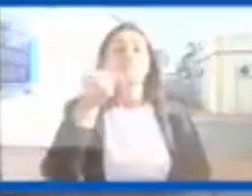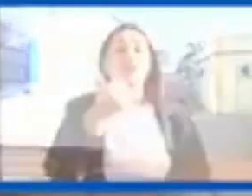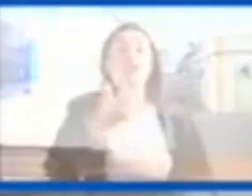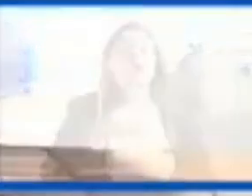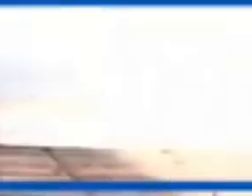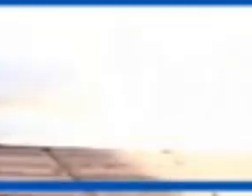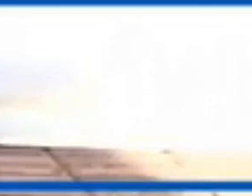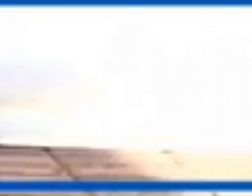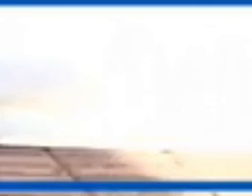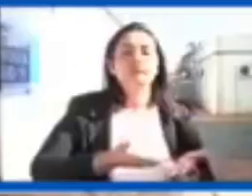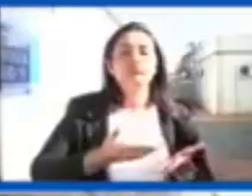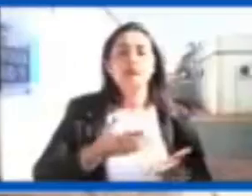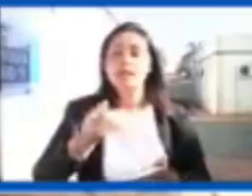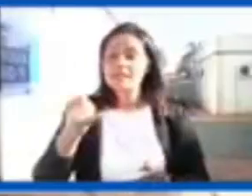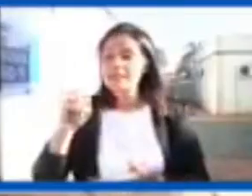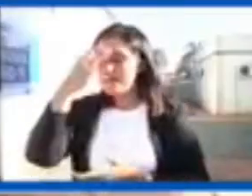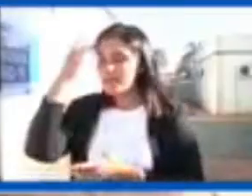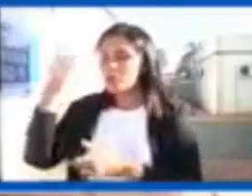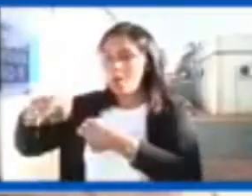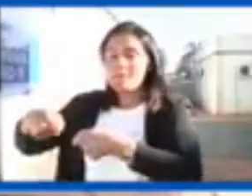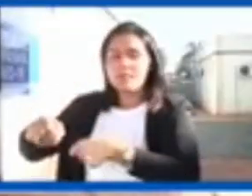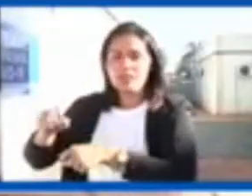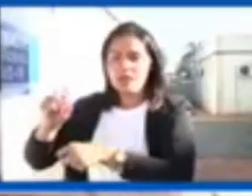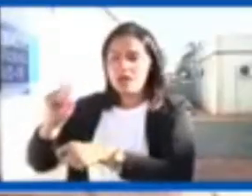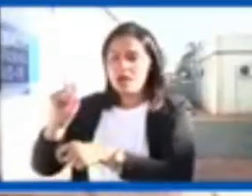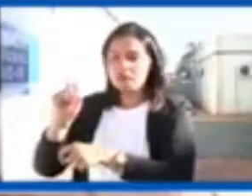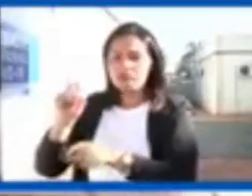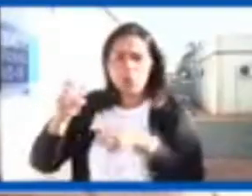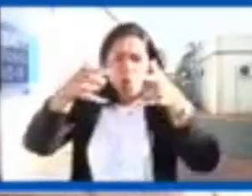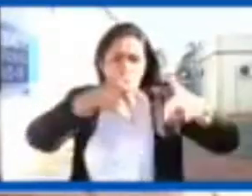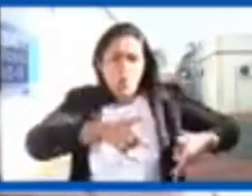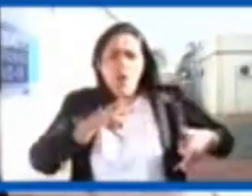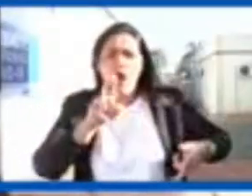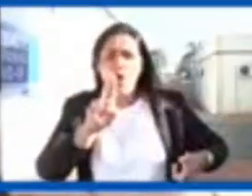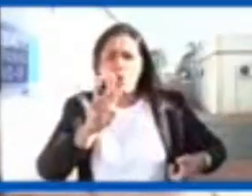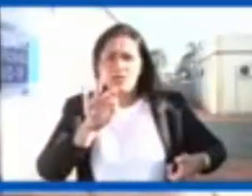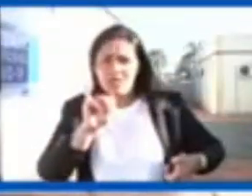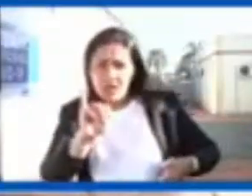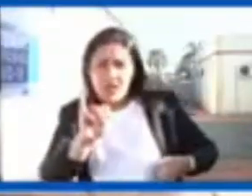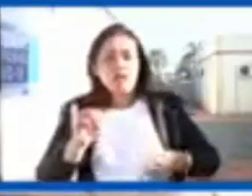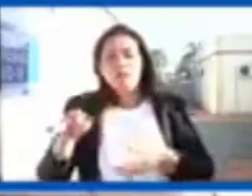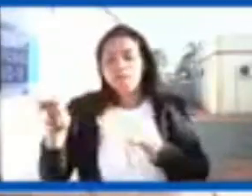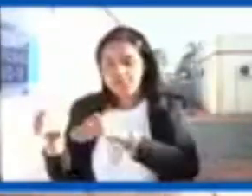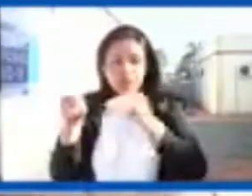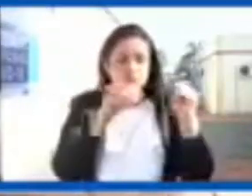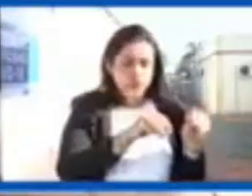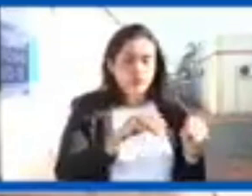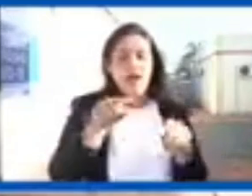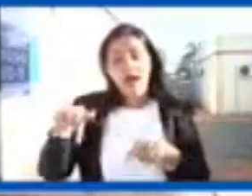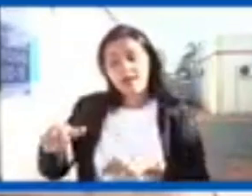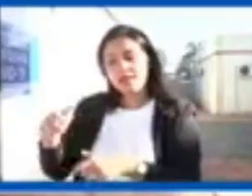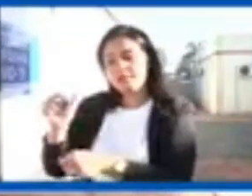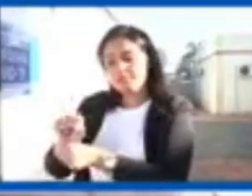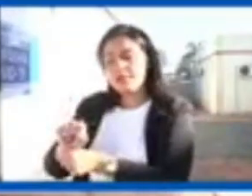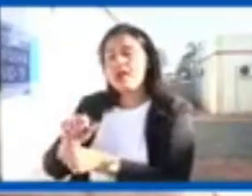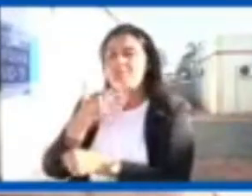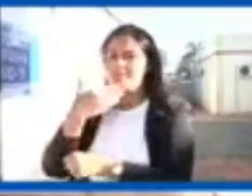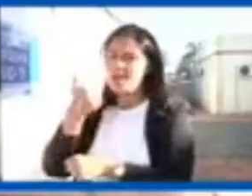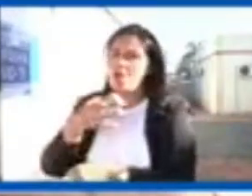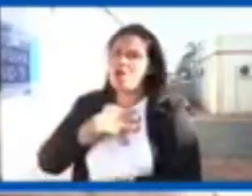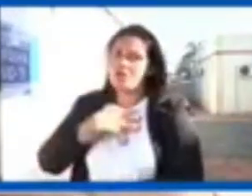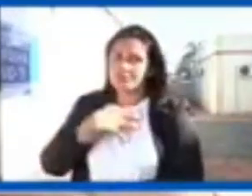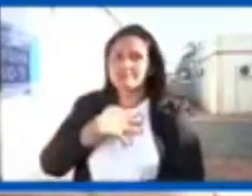aguardar o leito de UTI de uma forma melhor é uma palavra se resume em gratidão gratidão a todos